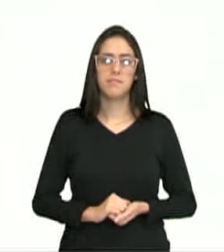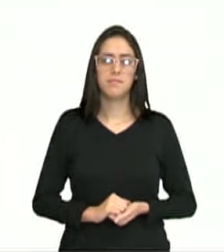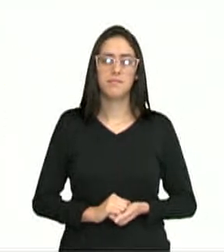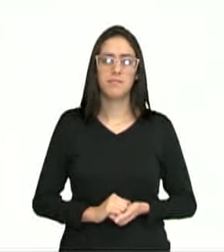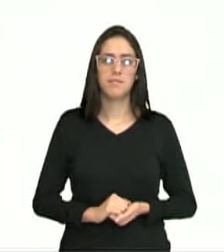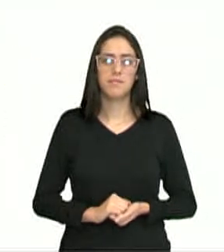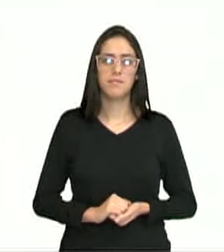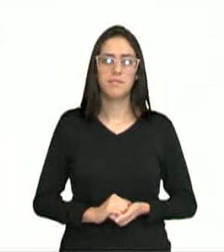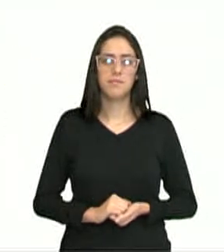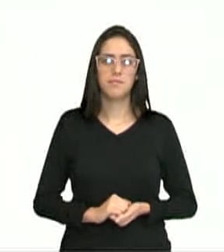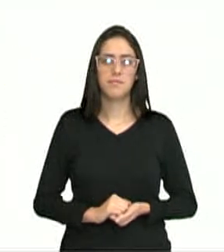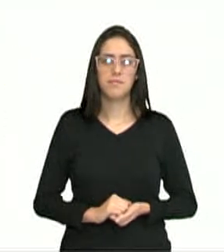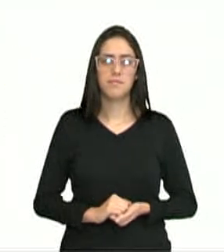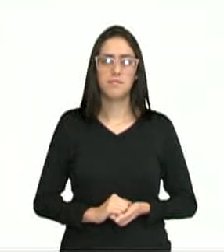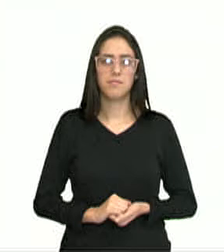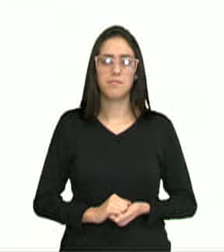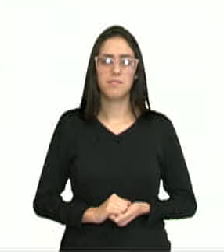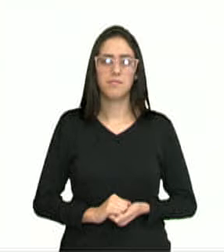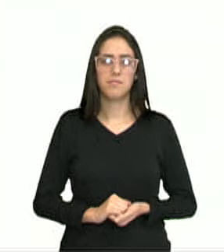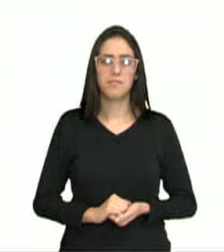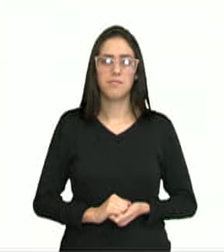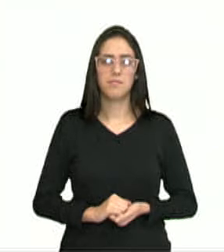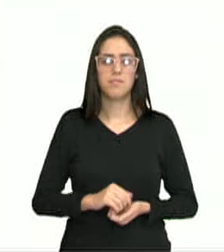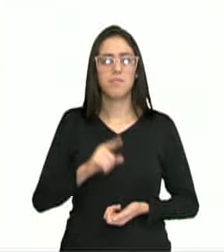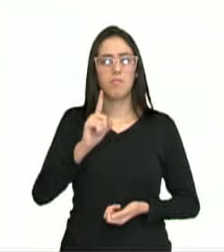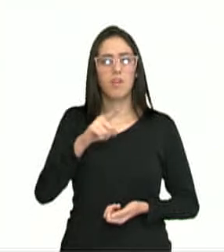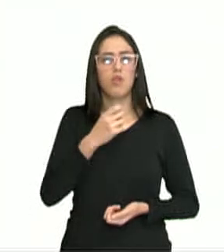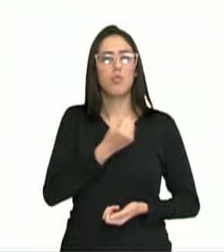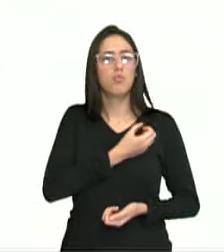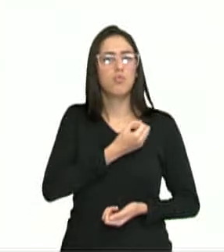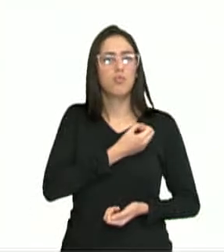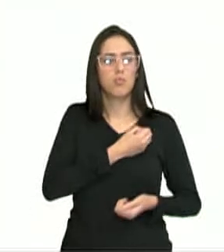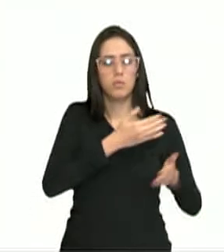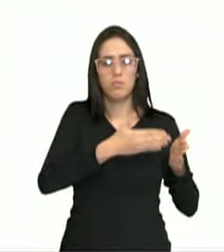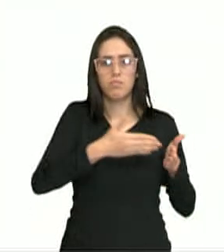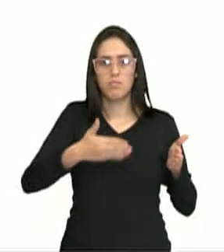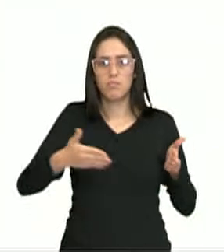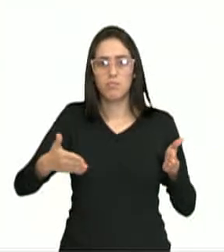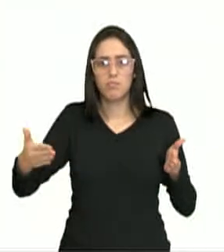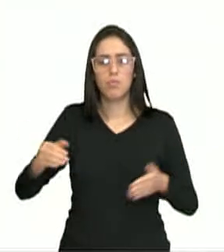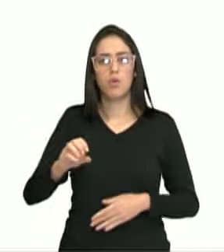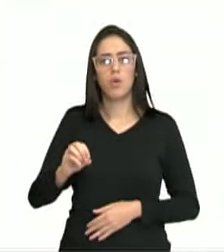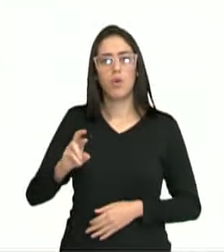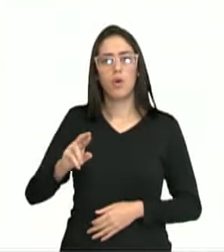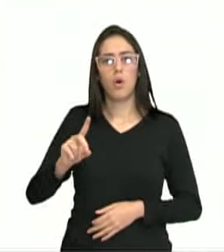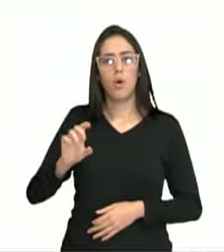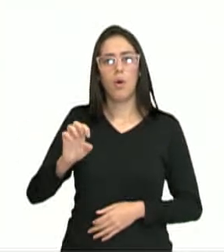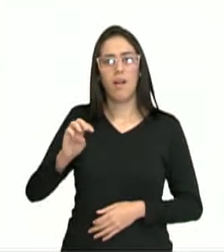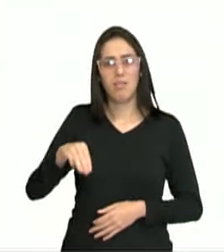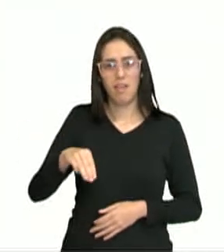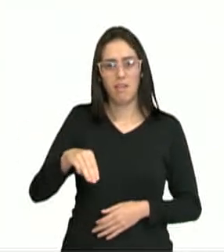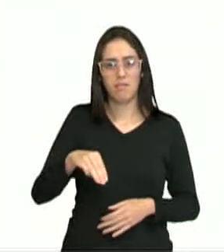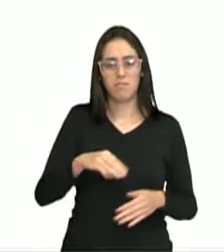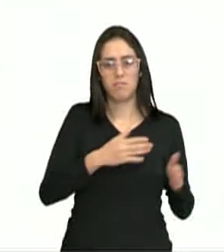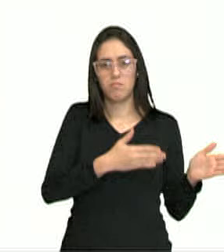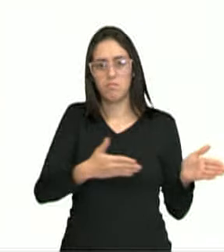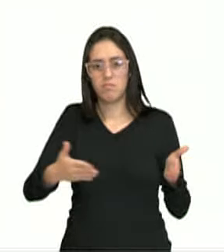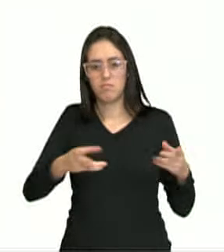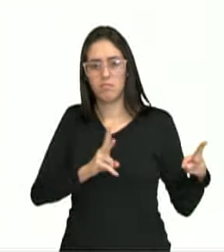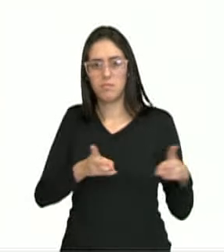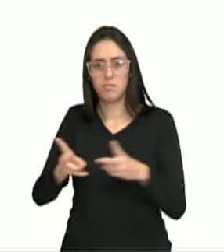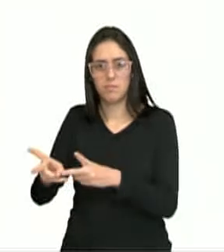uma posição de um elemento ou um conjunto de elementos. Então,